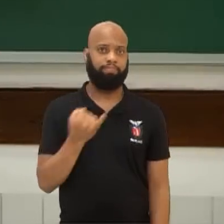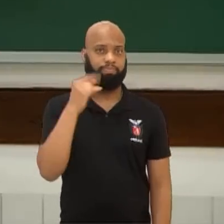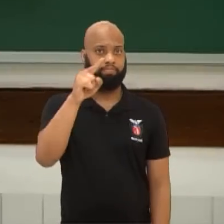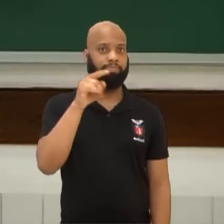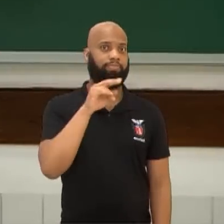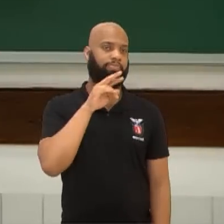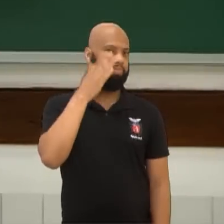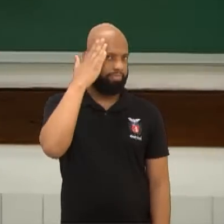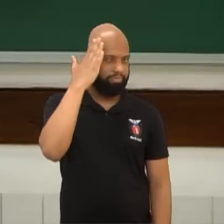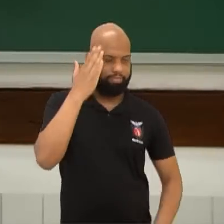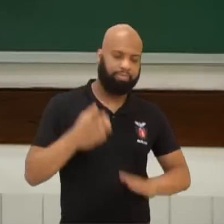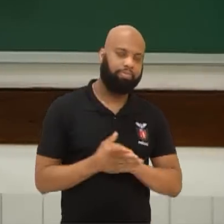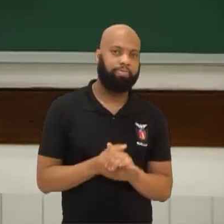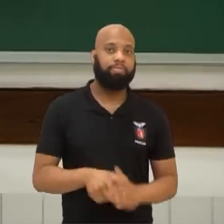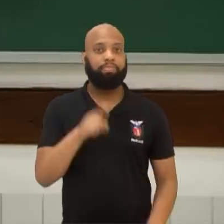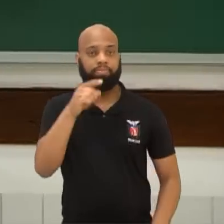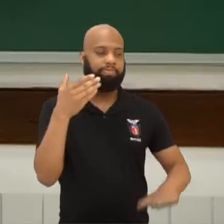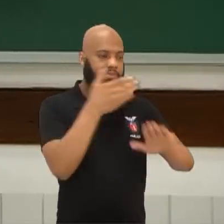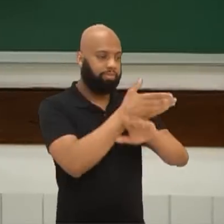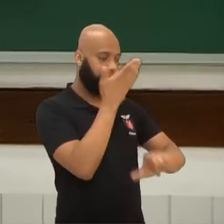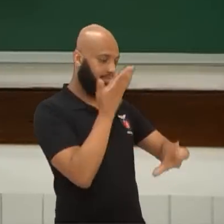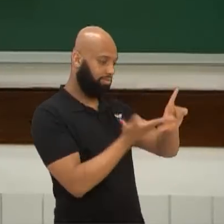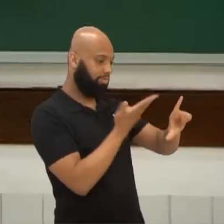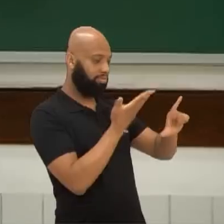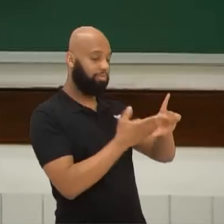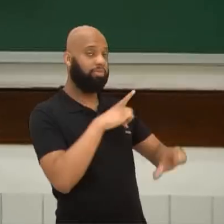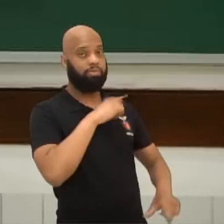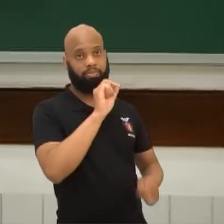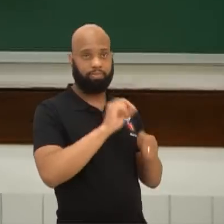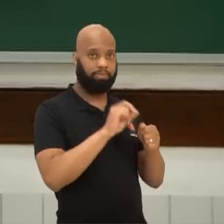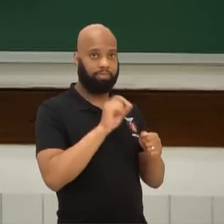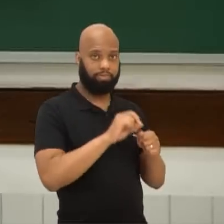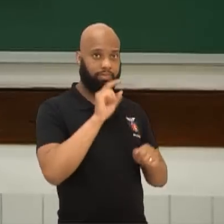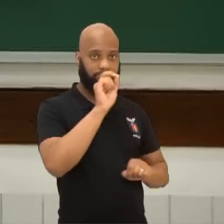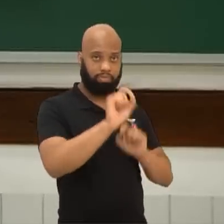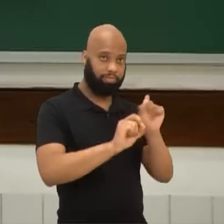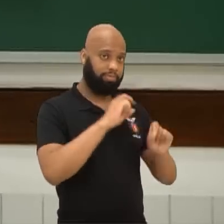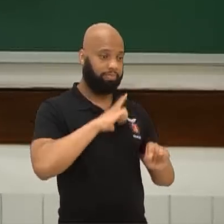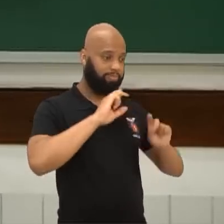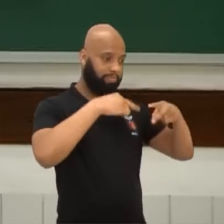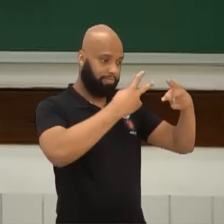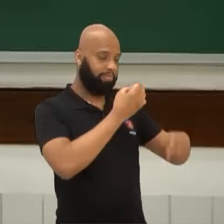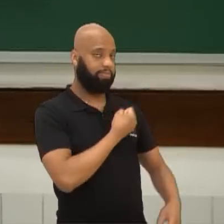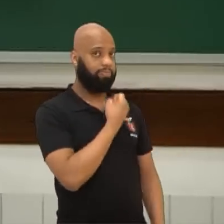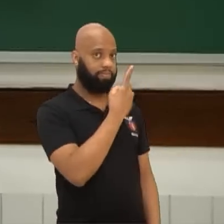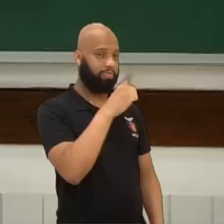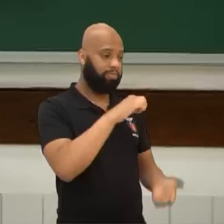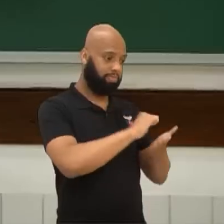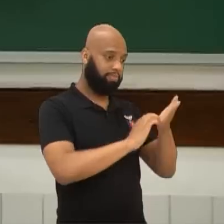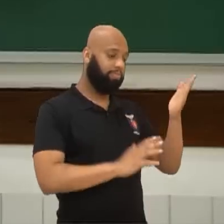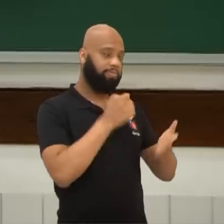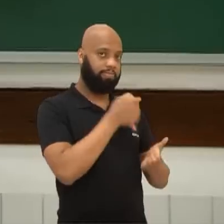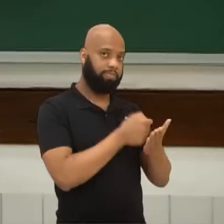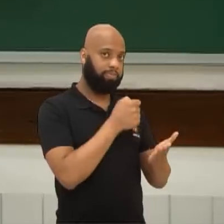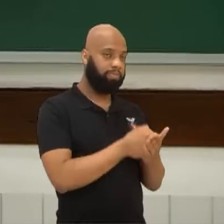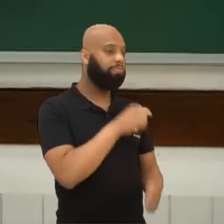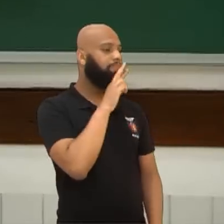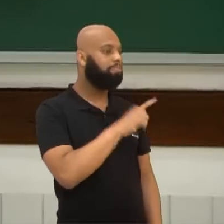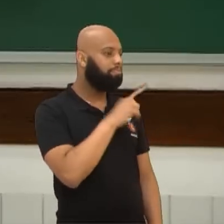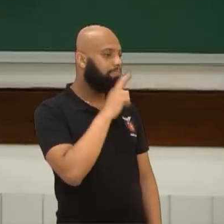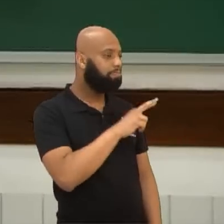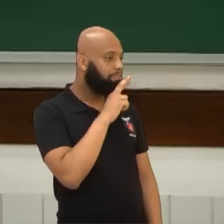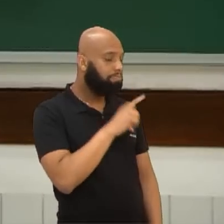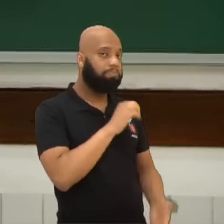para você. Você que acessa o Google Classroom, você precisa ir ao link 1, atividade obrigatória, realizar